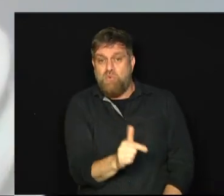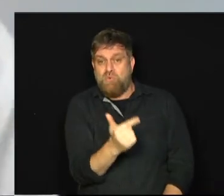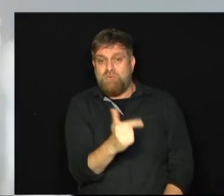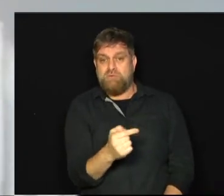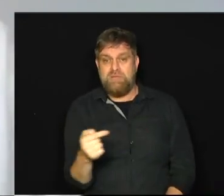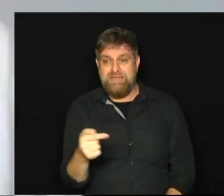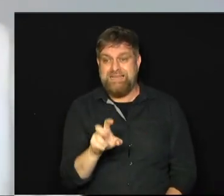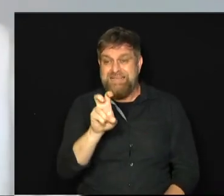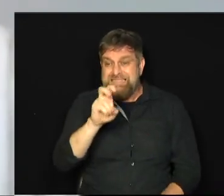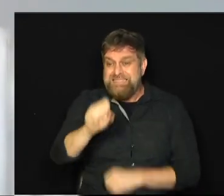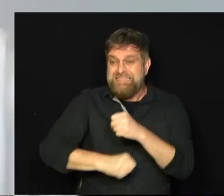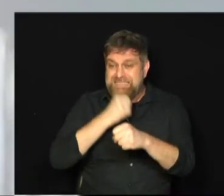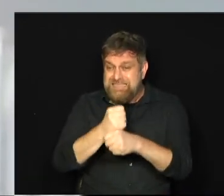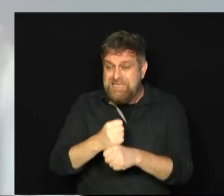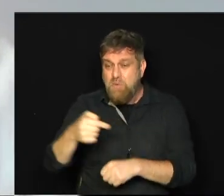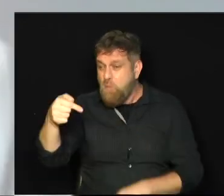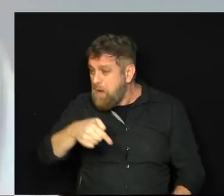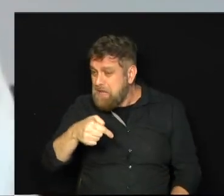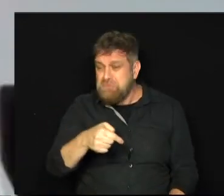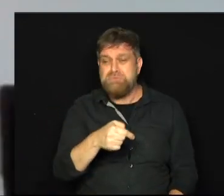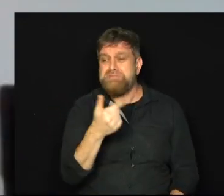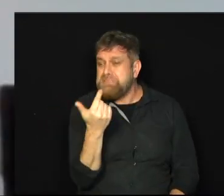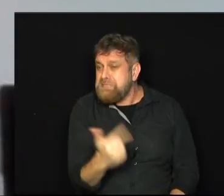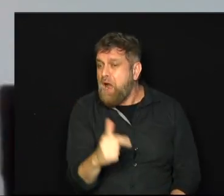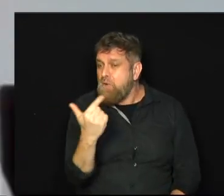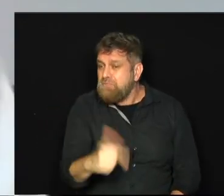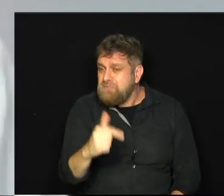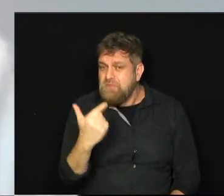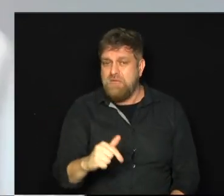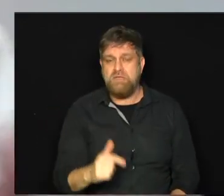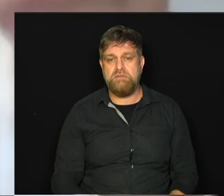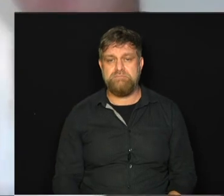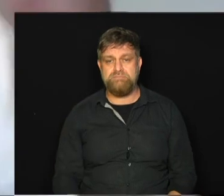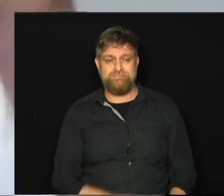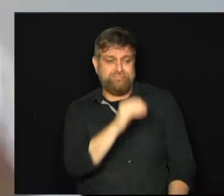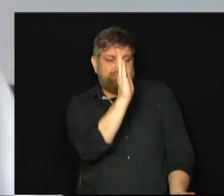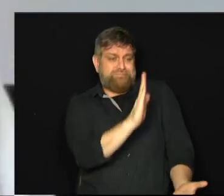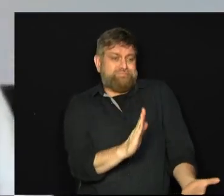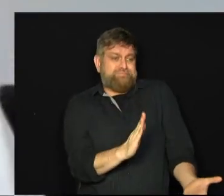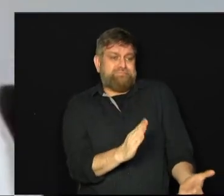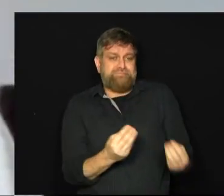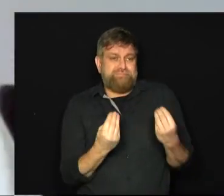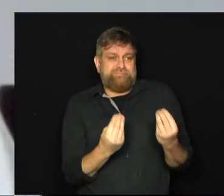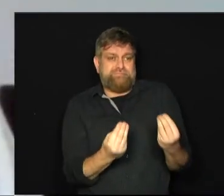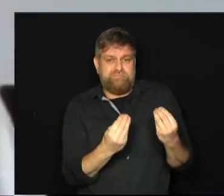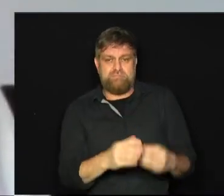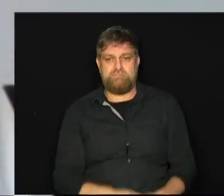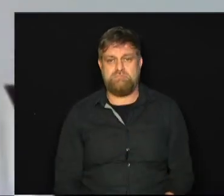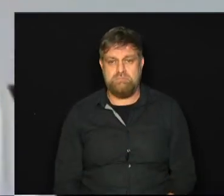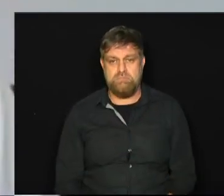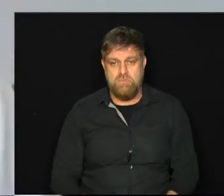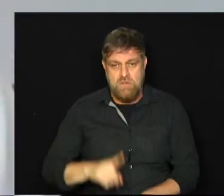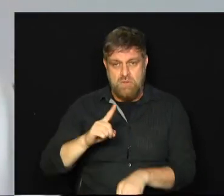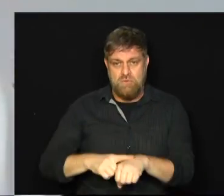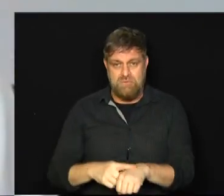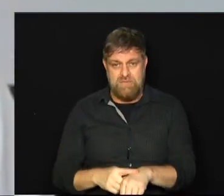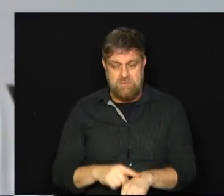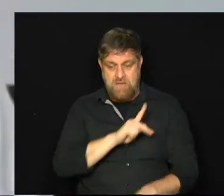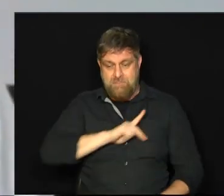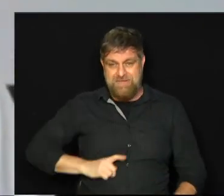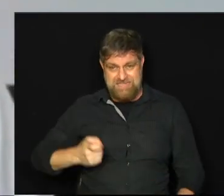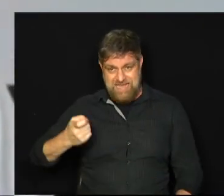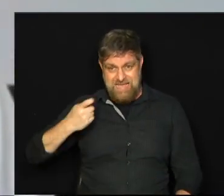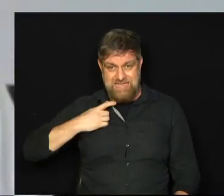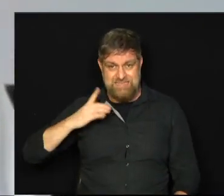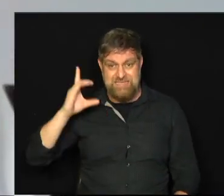uns 5 anos não tem no Brasil. Nossa, doutor. O que acontece? Na época da presidente Dilma, ela assinou